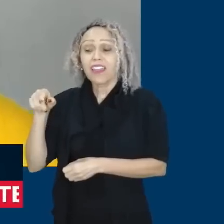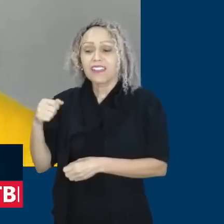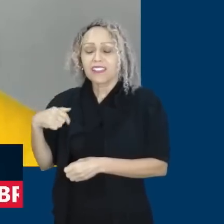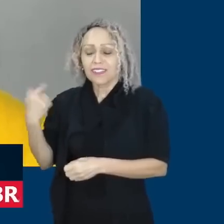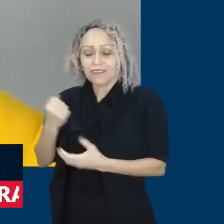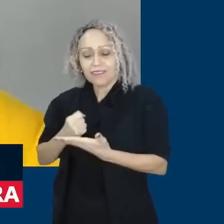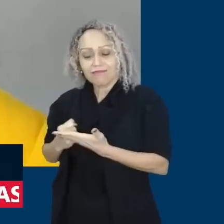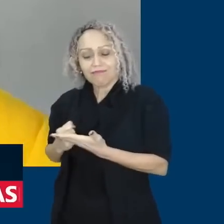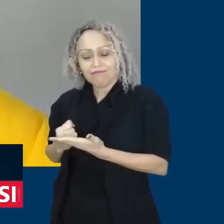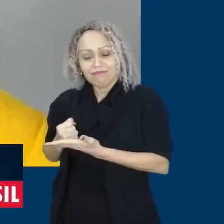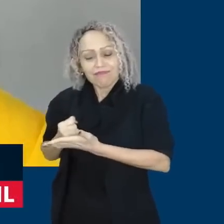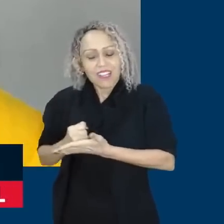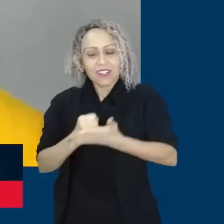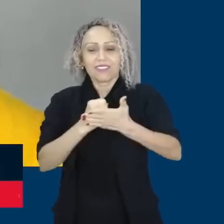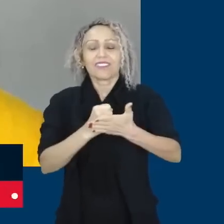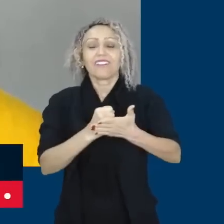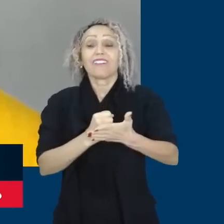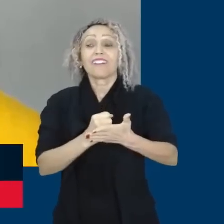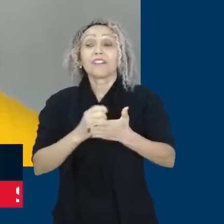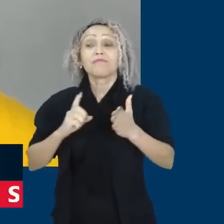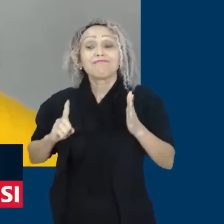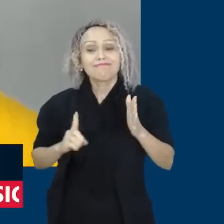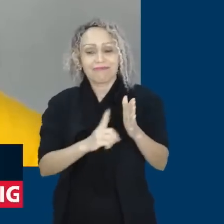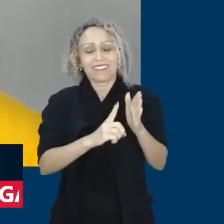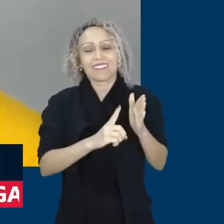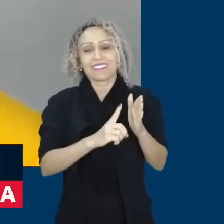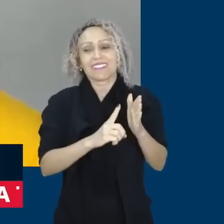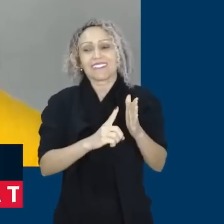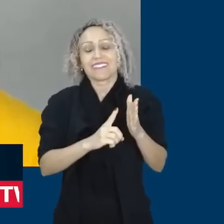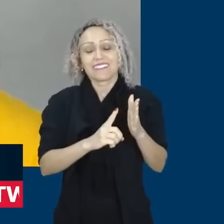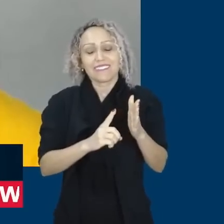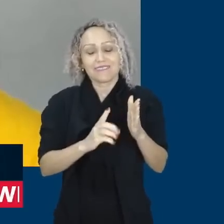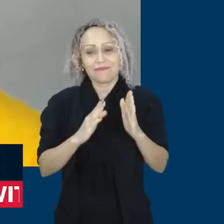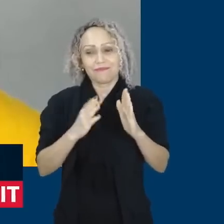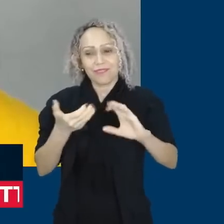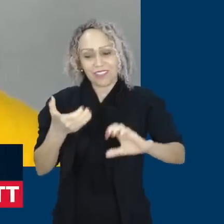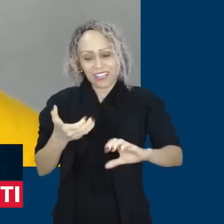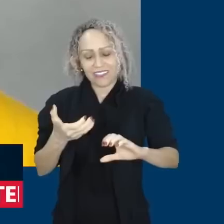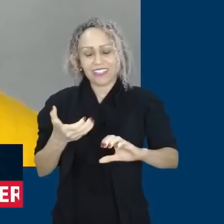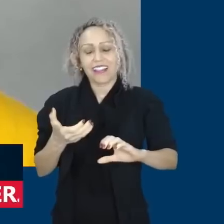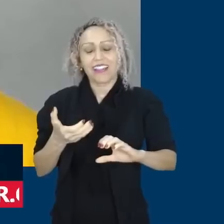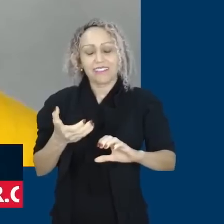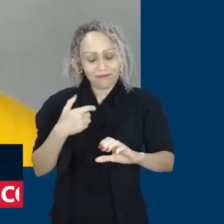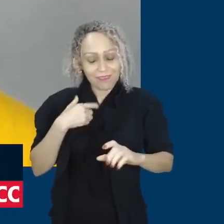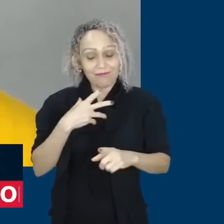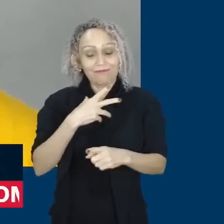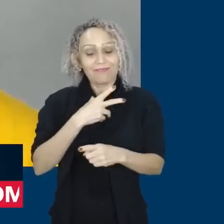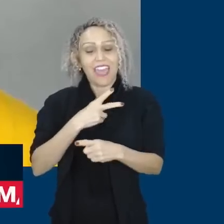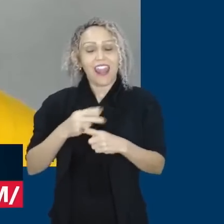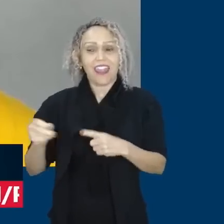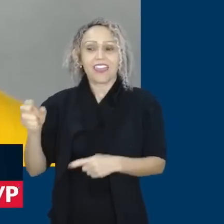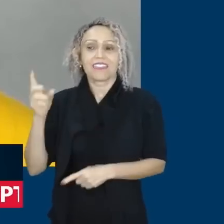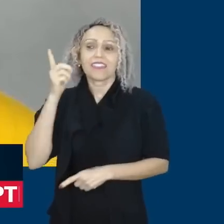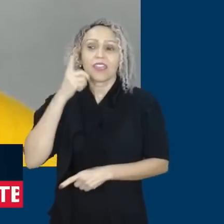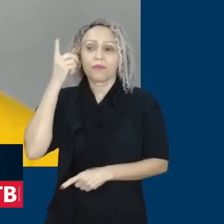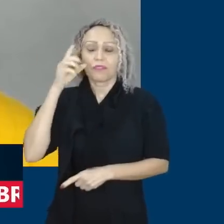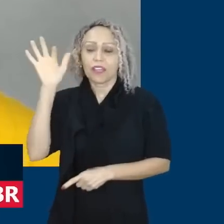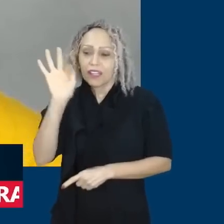Federal. Bom, a trajetória, Amanda, eu sempre digo que ela